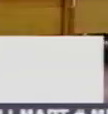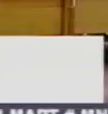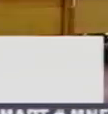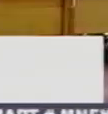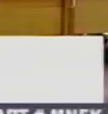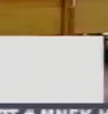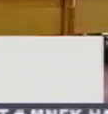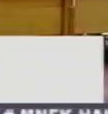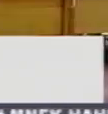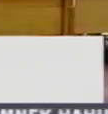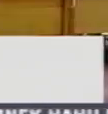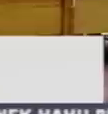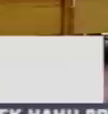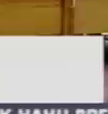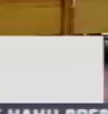Arredondamento.